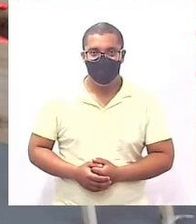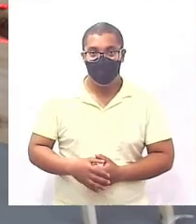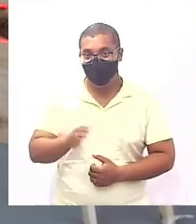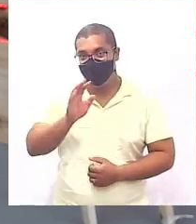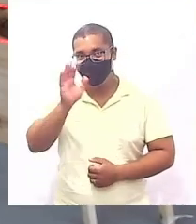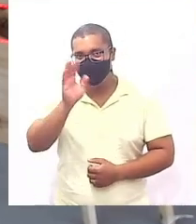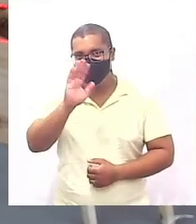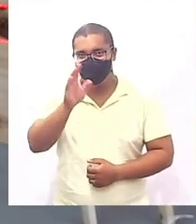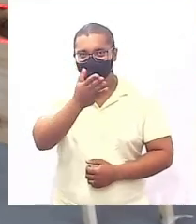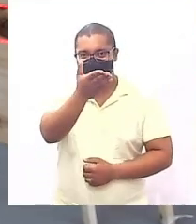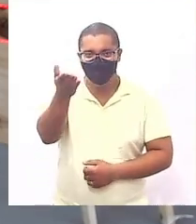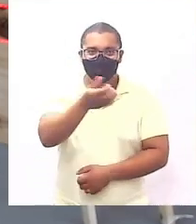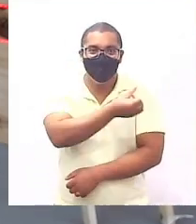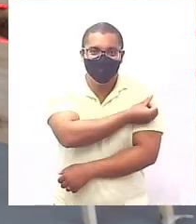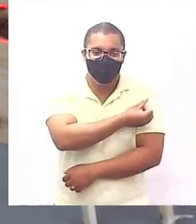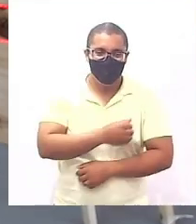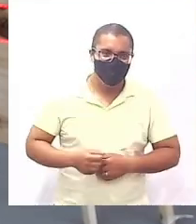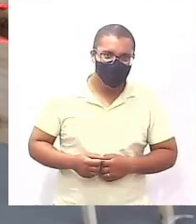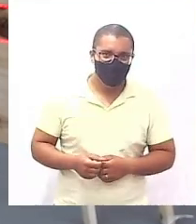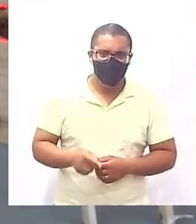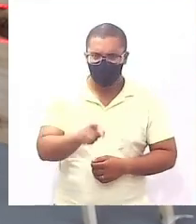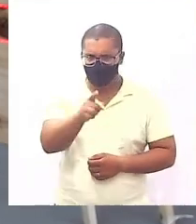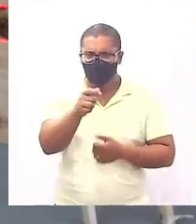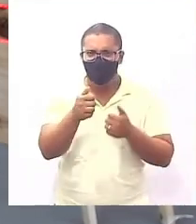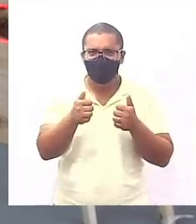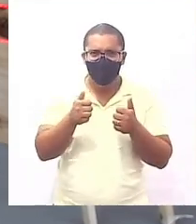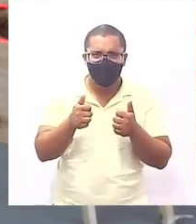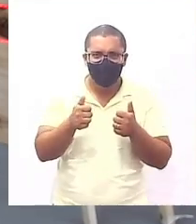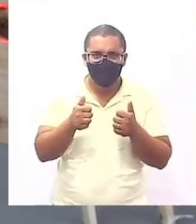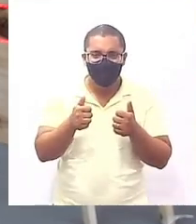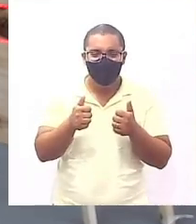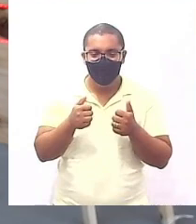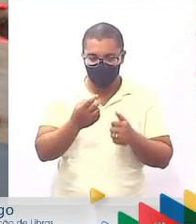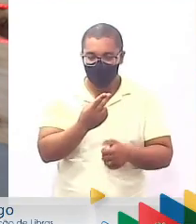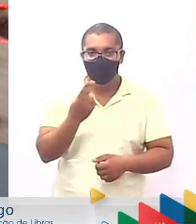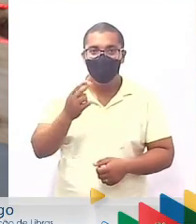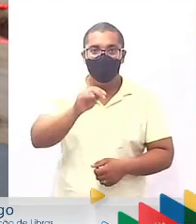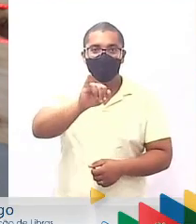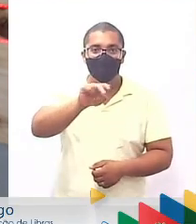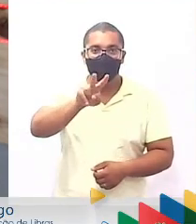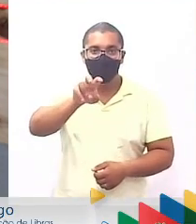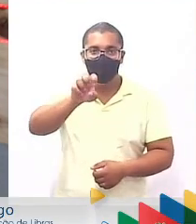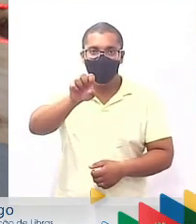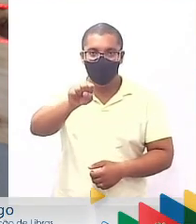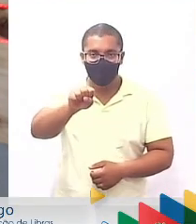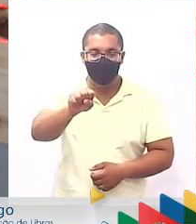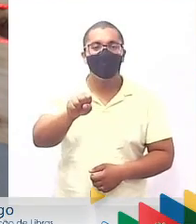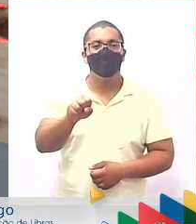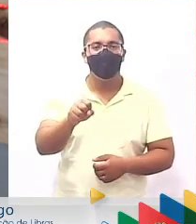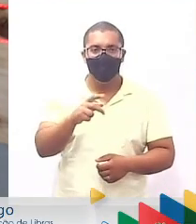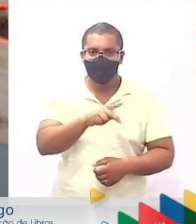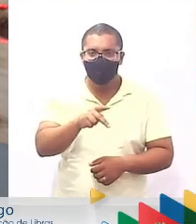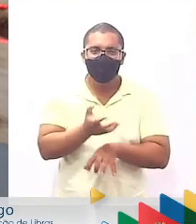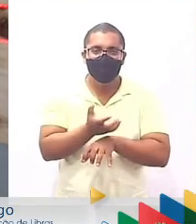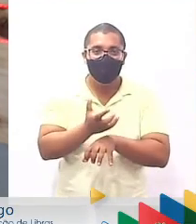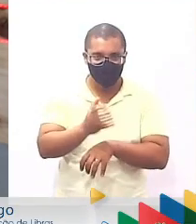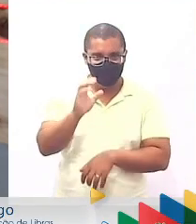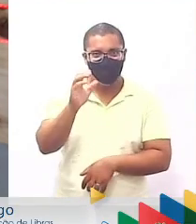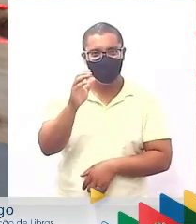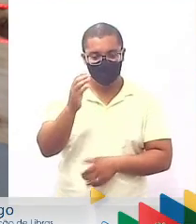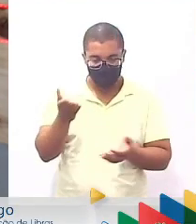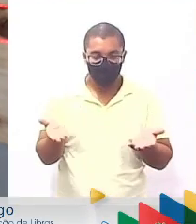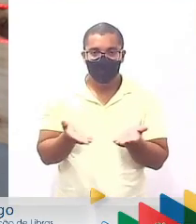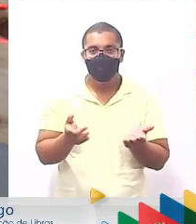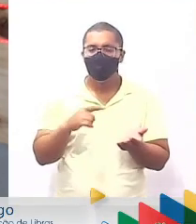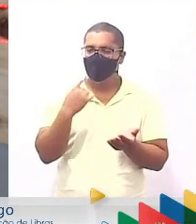E aí, galerinha do sexto ano, tudo bem com vocês? Meu nome é Ives Fernando, eu sou professor de ciências e